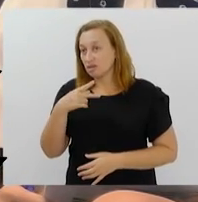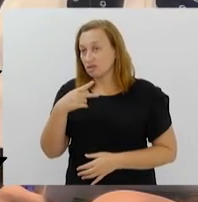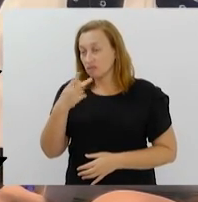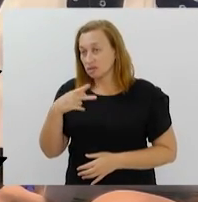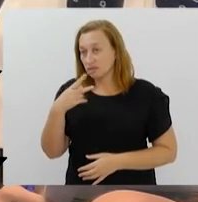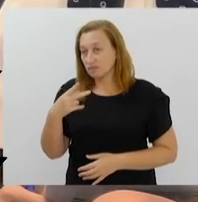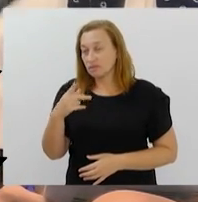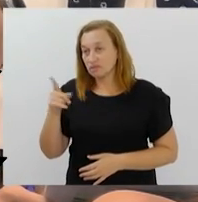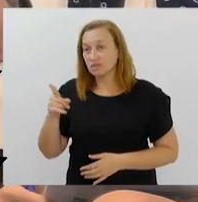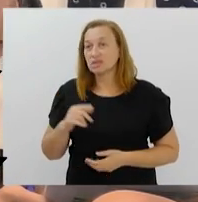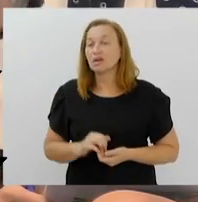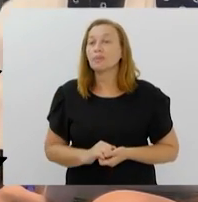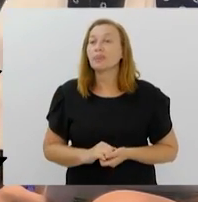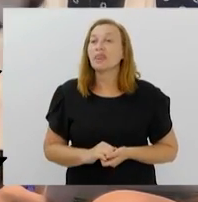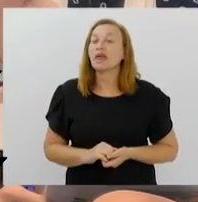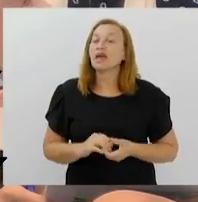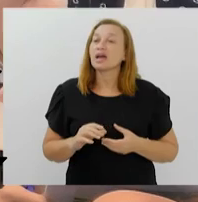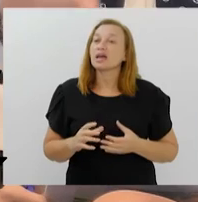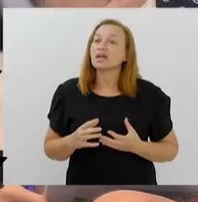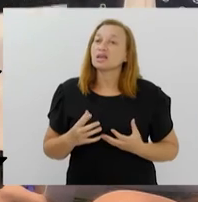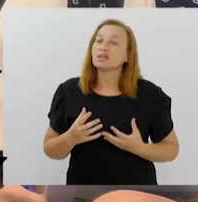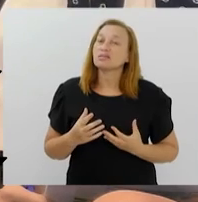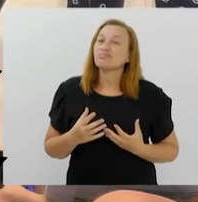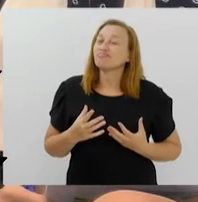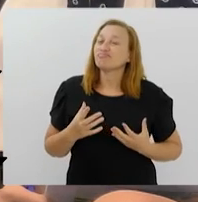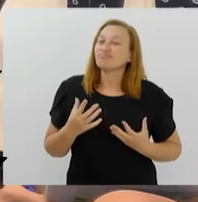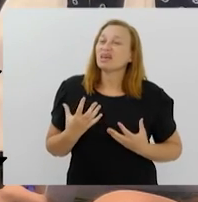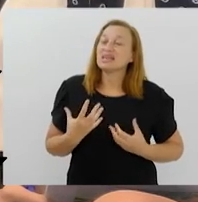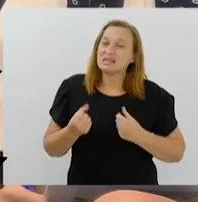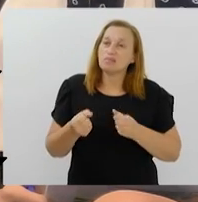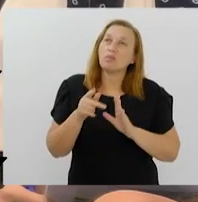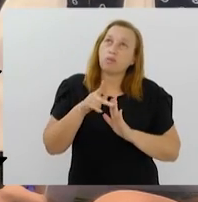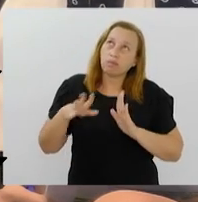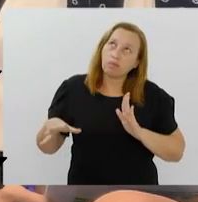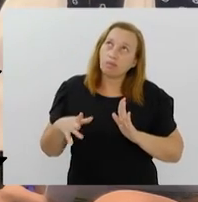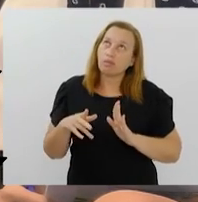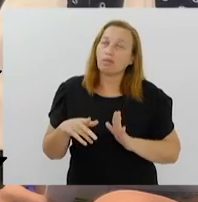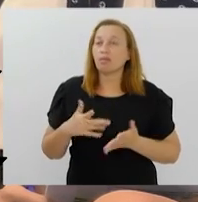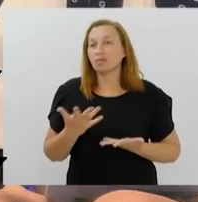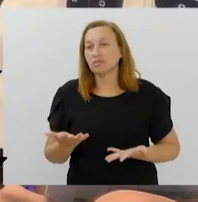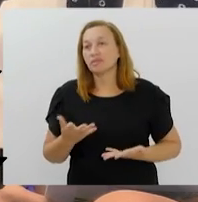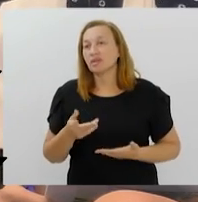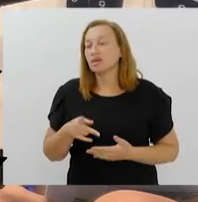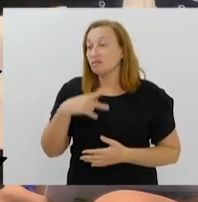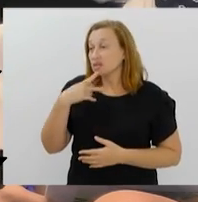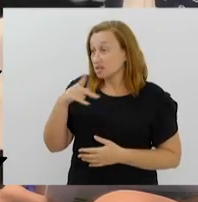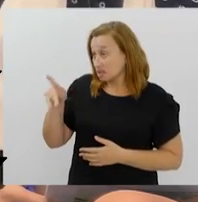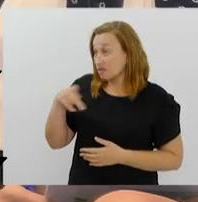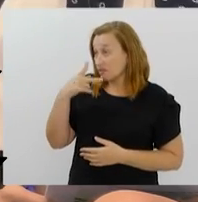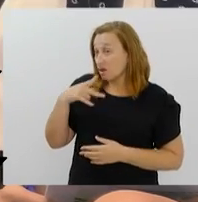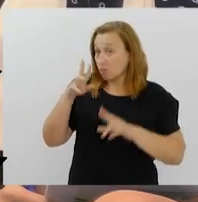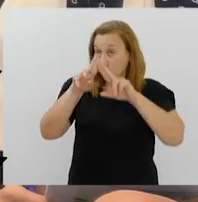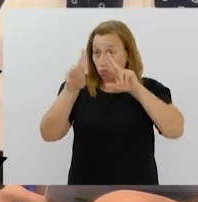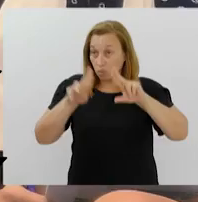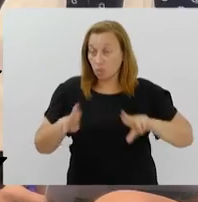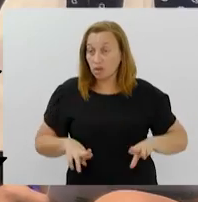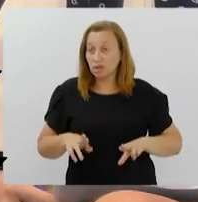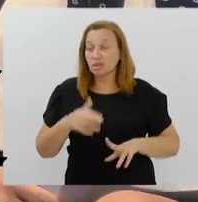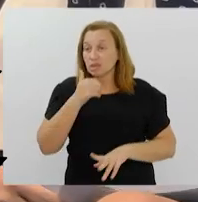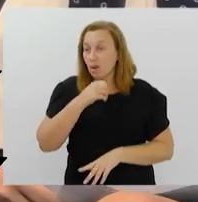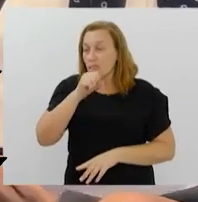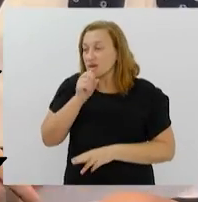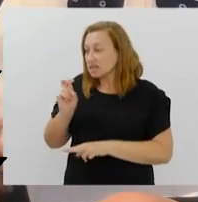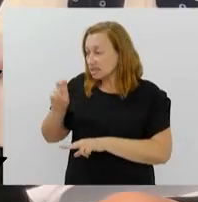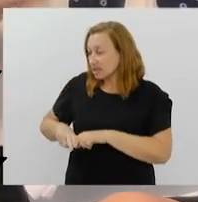não saber e receber protocolo ser mal atendido esse caso que você acabou de dizer deixa eu te falar sobre a questão da Unimed tem uma mãe aqui sentada na sua